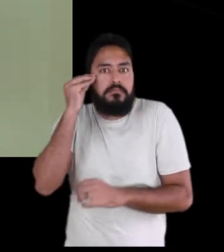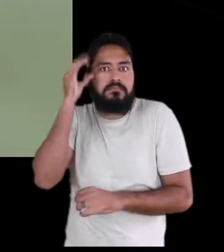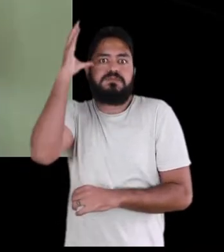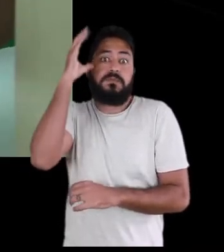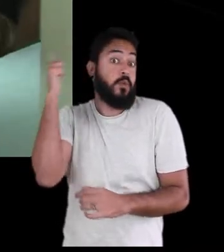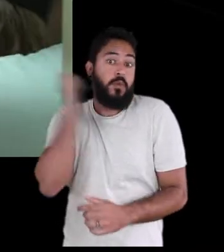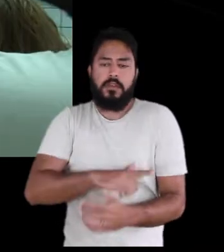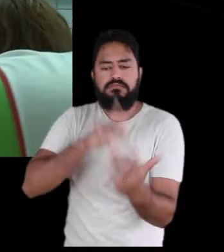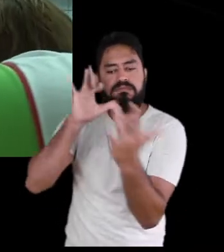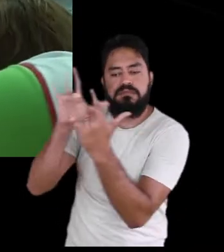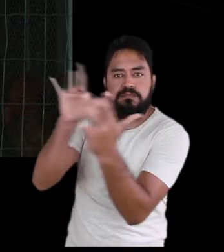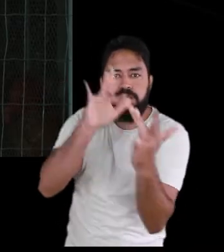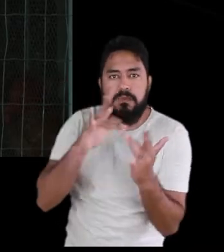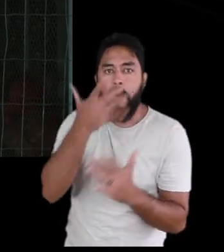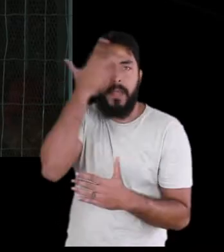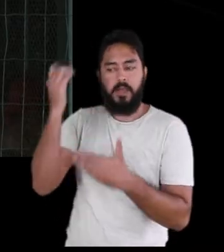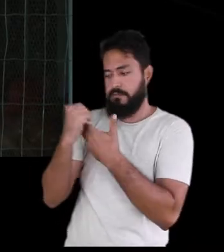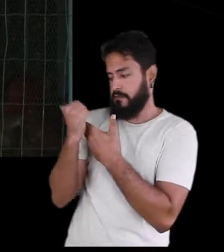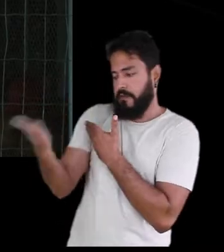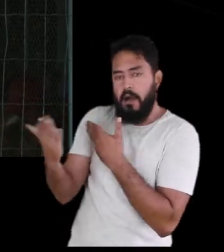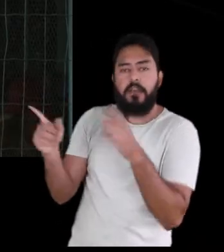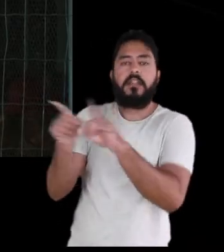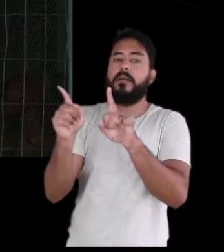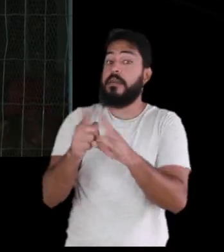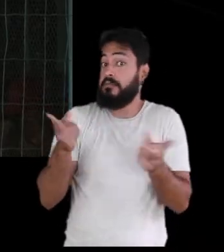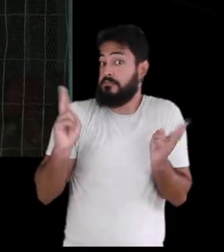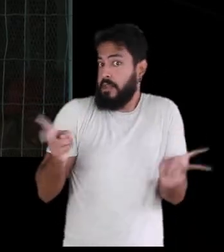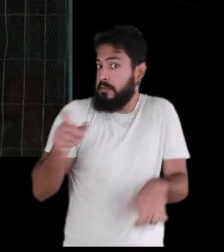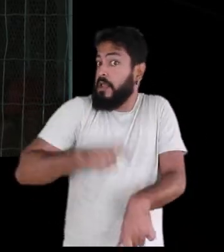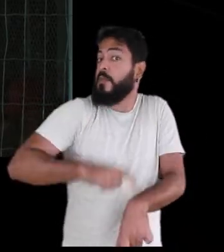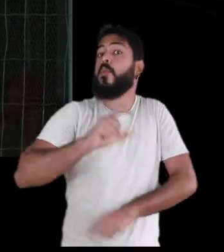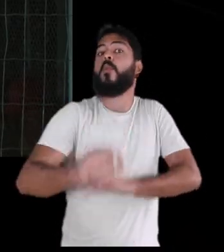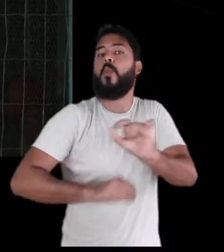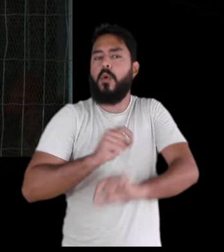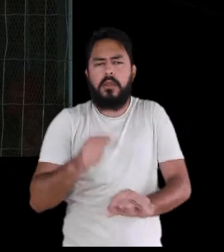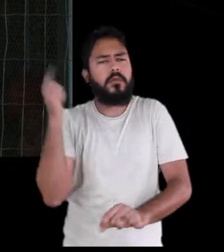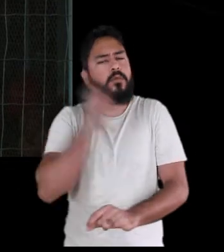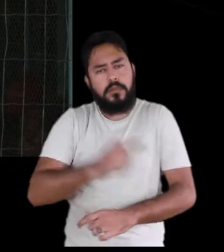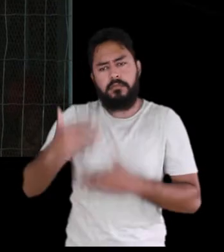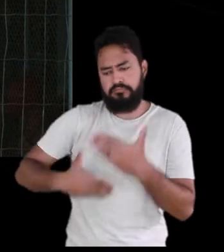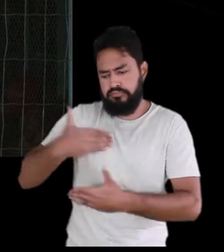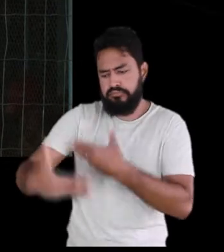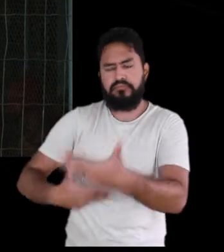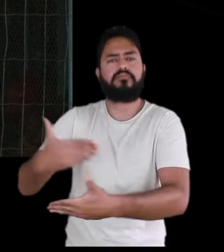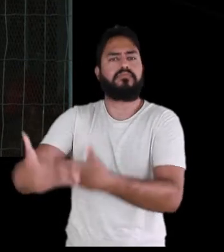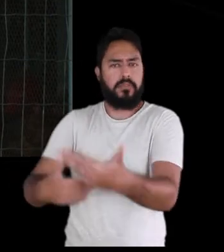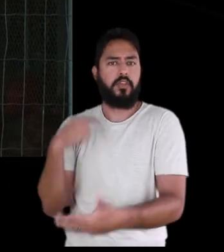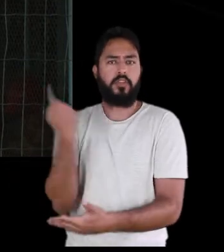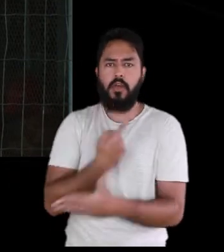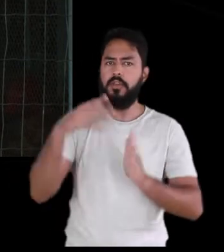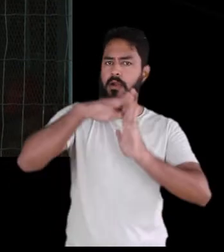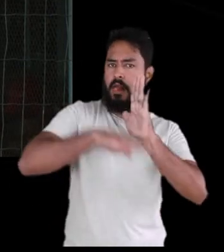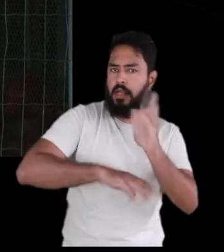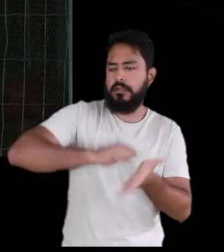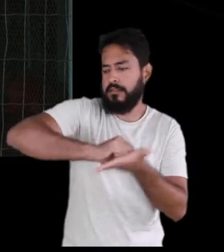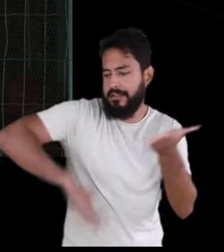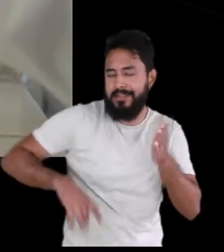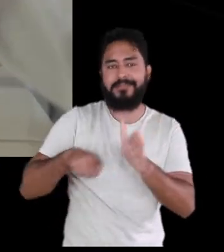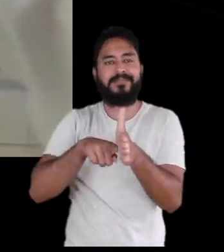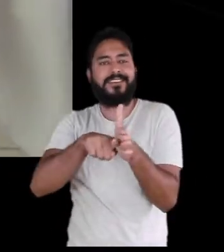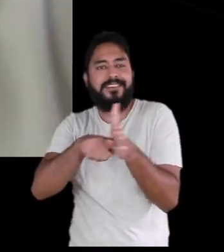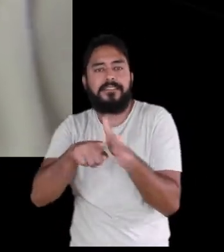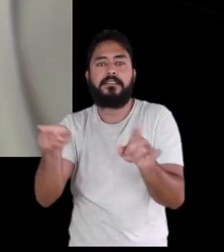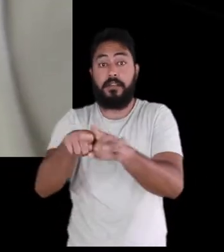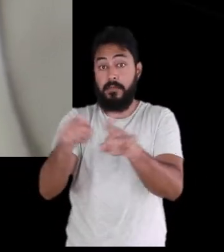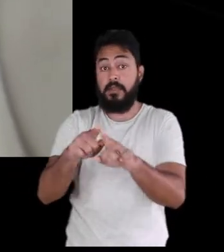A gente consegue ter o contato com a população externa e, ao mesmo tempo, desenvolver o nosso plano de atividade na pesquisa